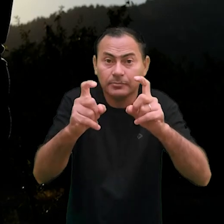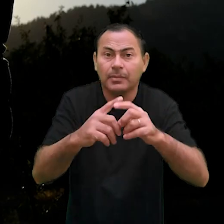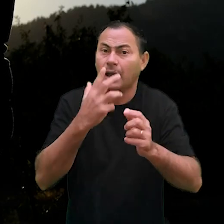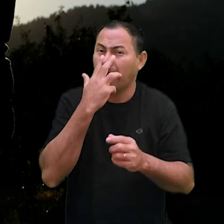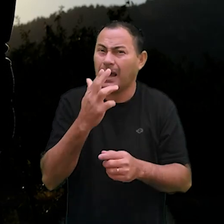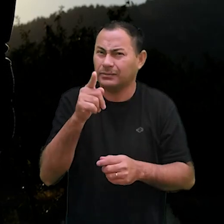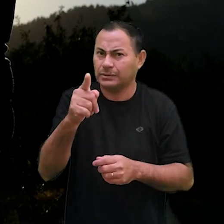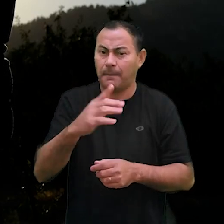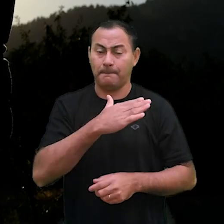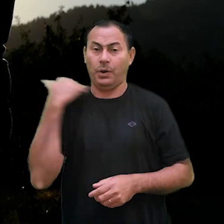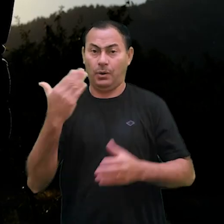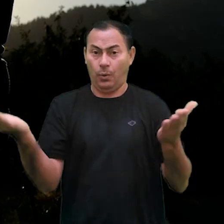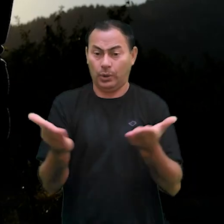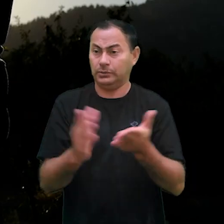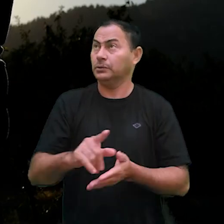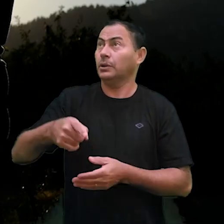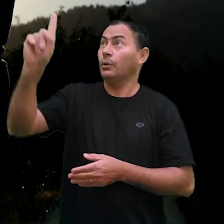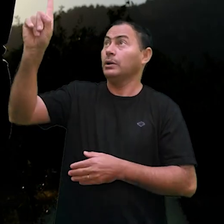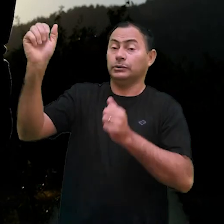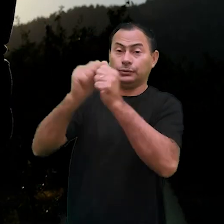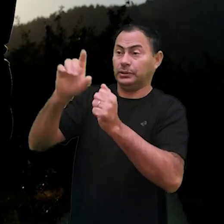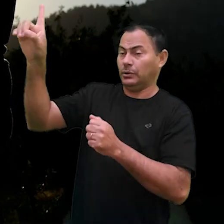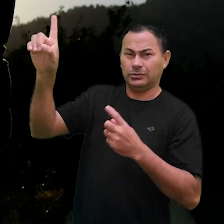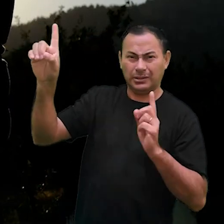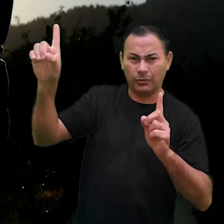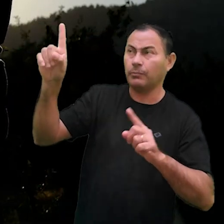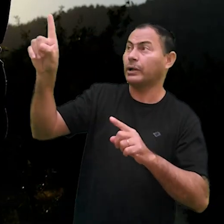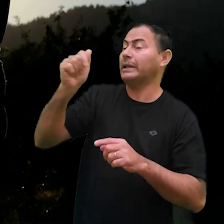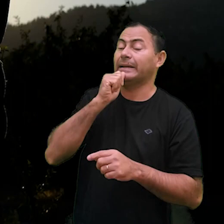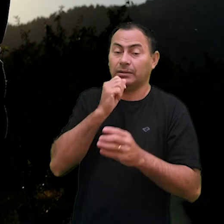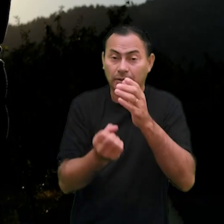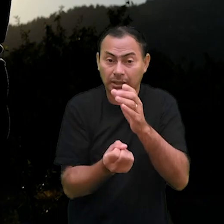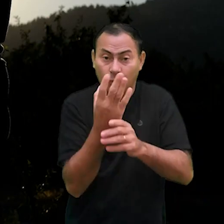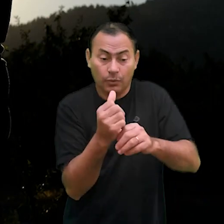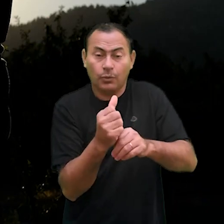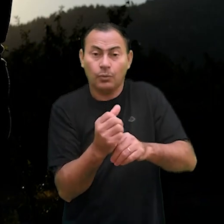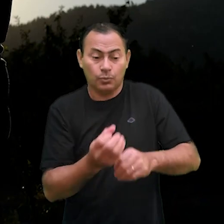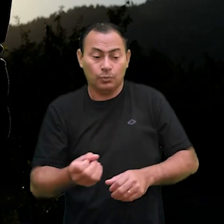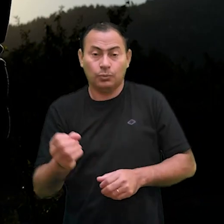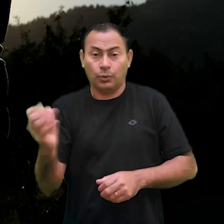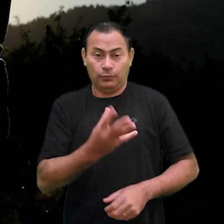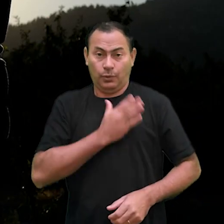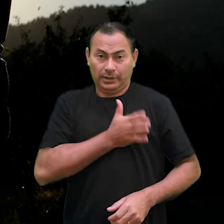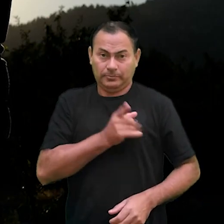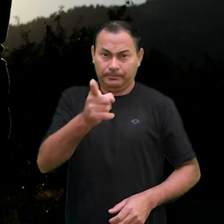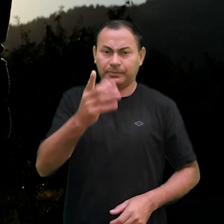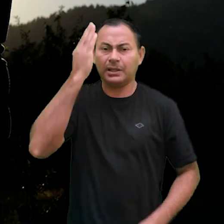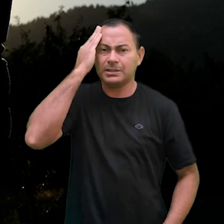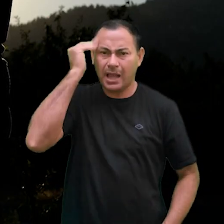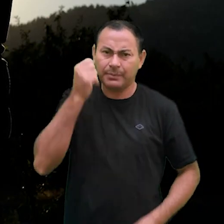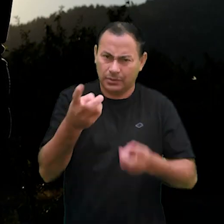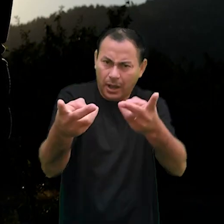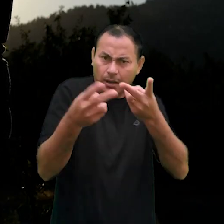achou tudo muito interessante, mas acha que se você morresse hoje não iria para junto de Deus, porque Ele ainda não criou um coração novo